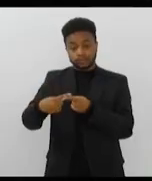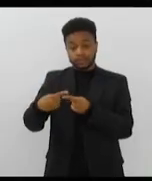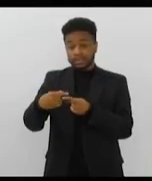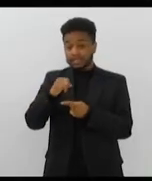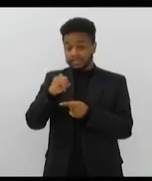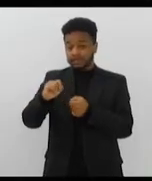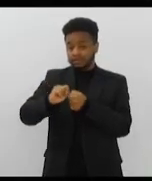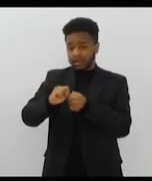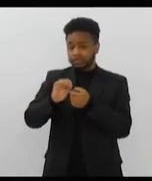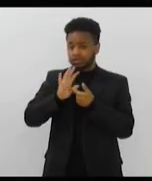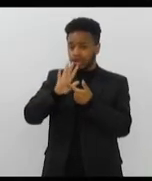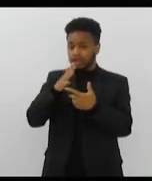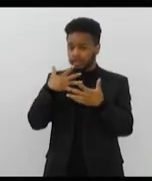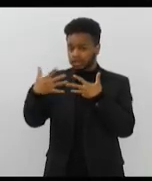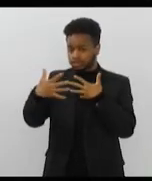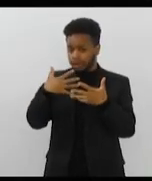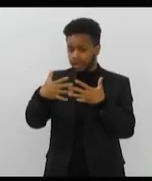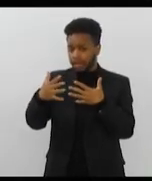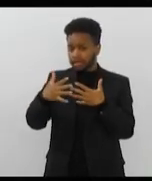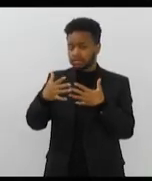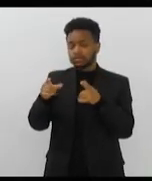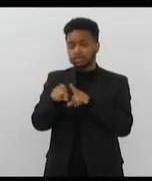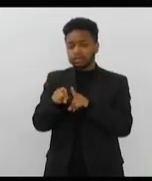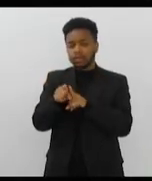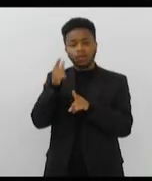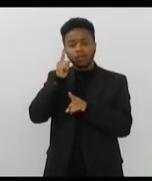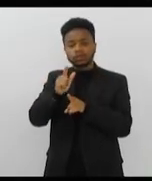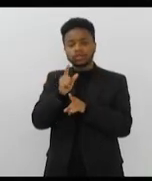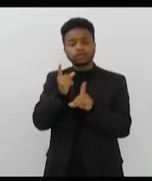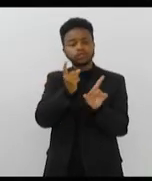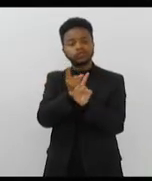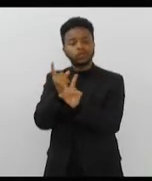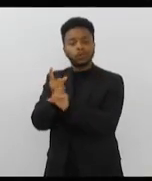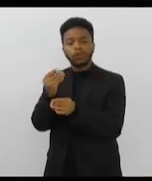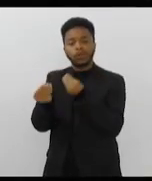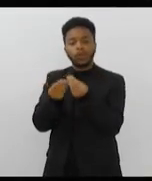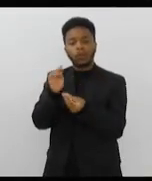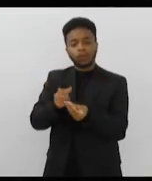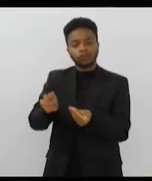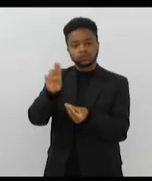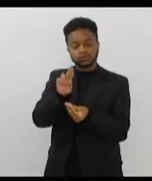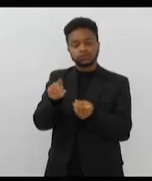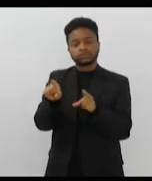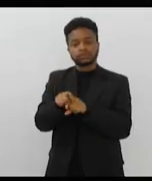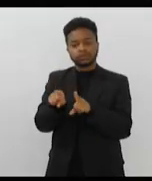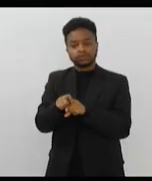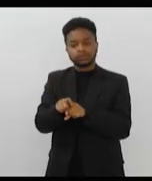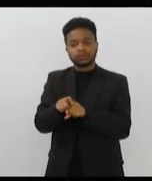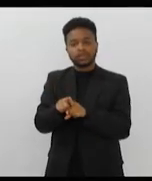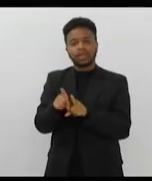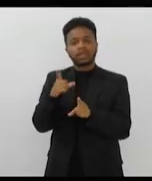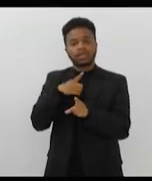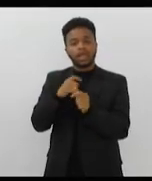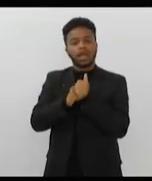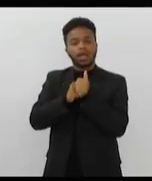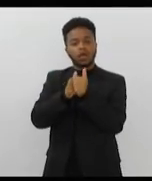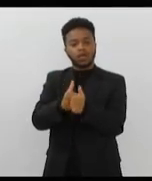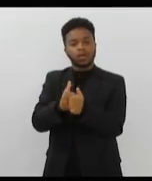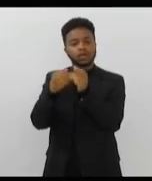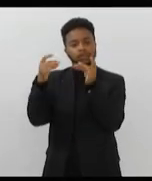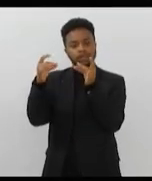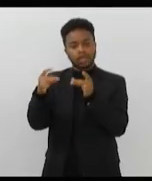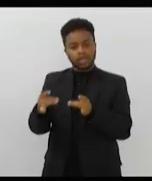toda a transparência e rastreabilidade, e que seja acompanhada